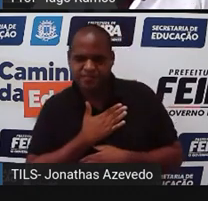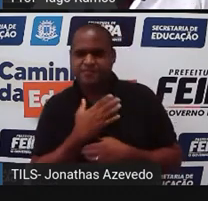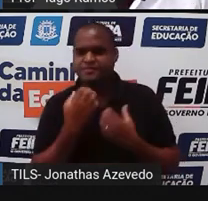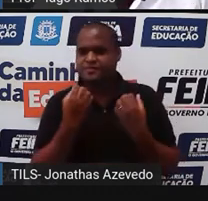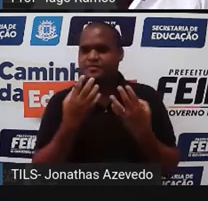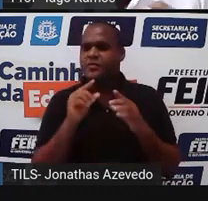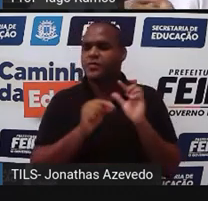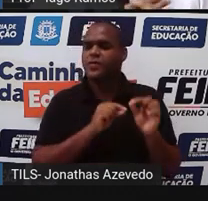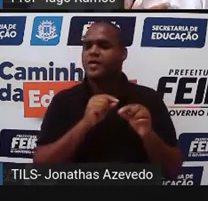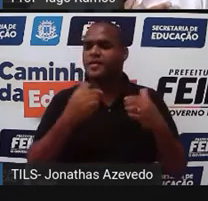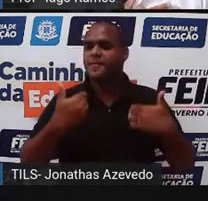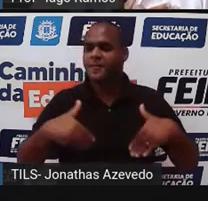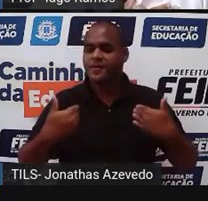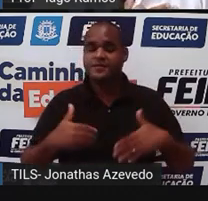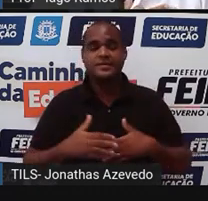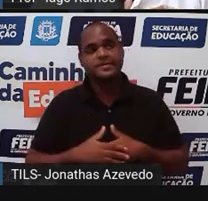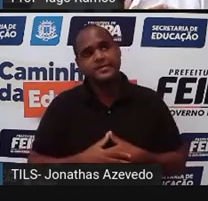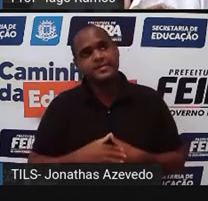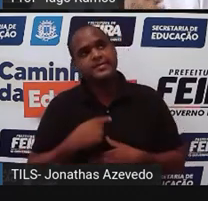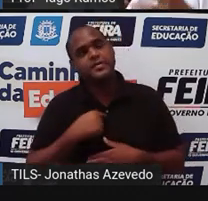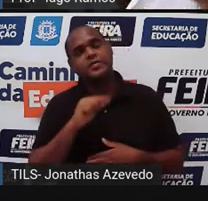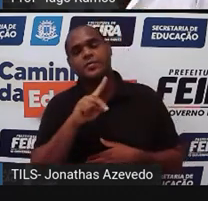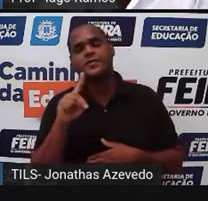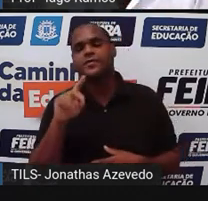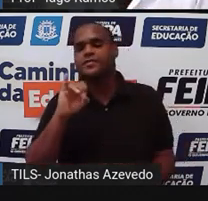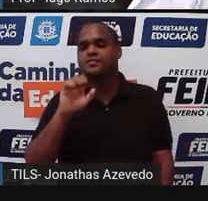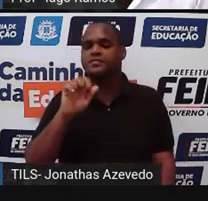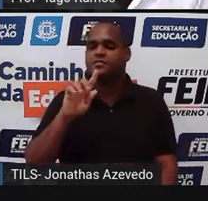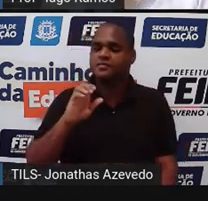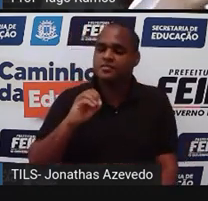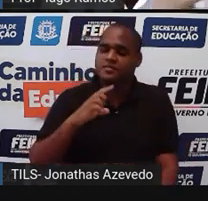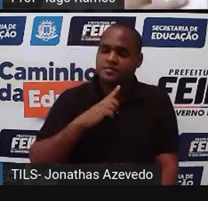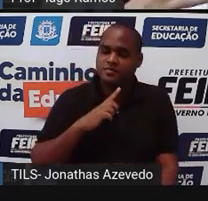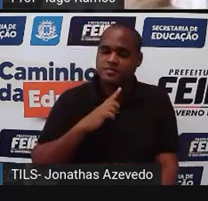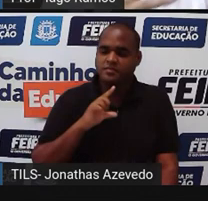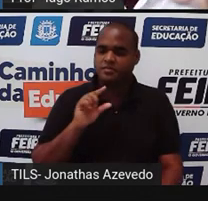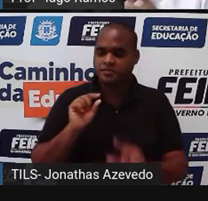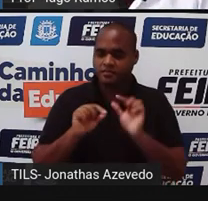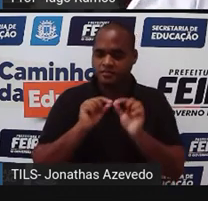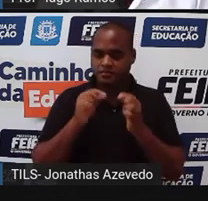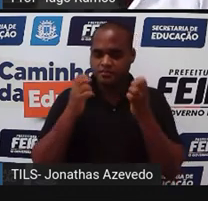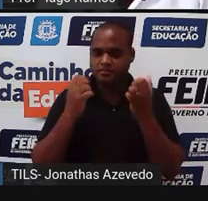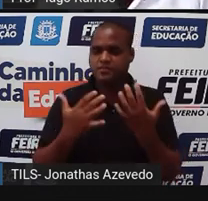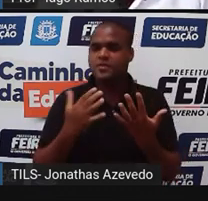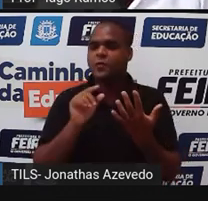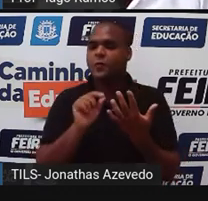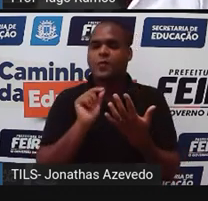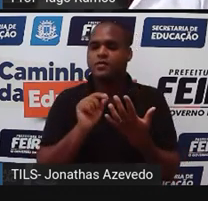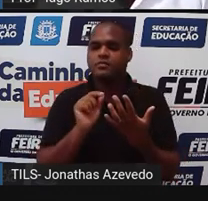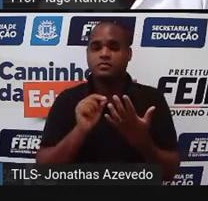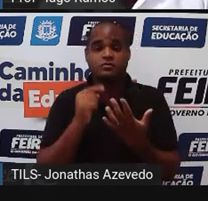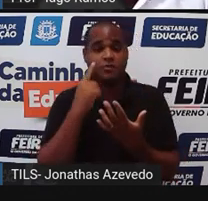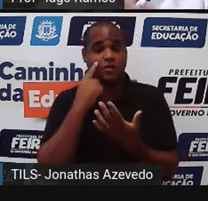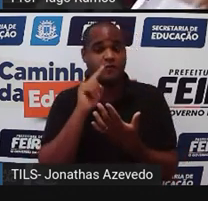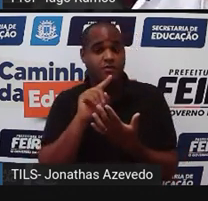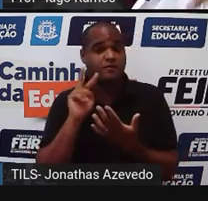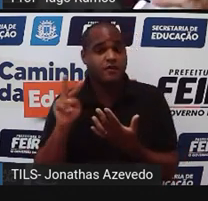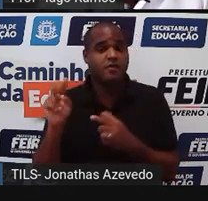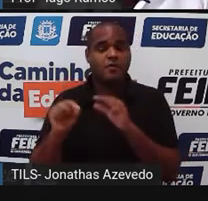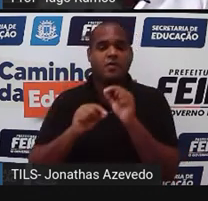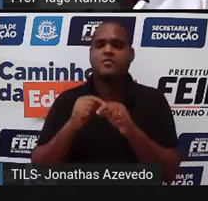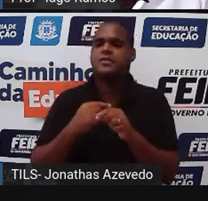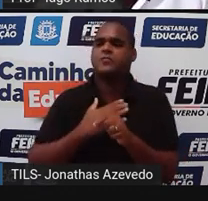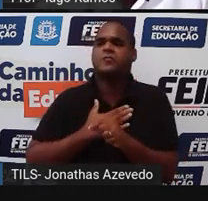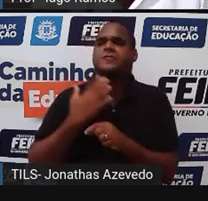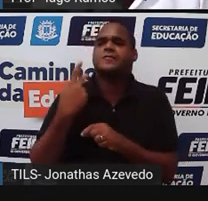mais caísse uma prova Digamos que o professor água fosse fazer uma prova sobre o que a gente viu Nessa aula O que que você gostaria